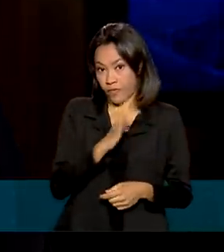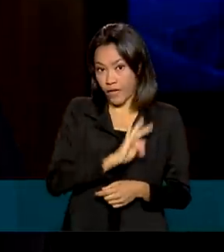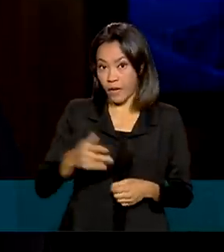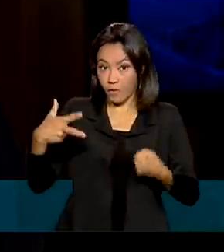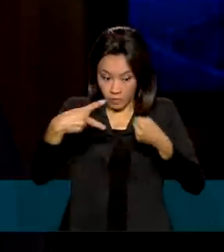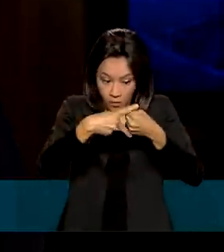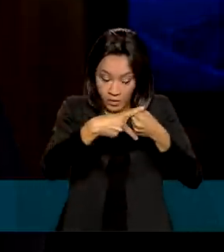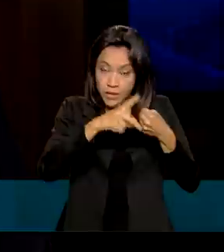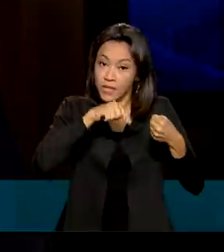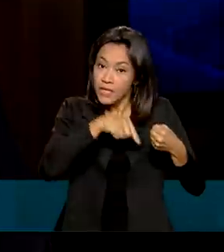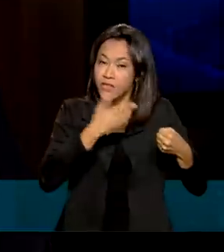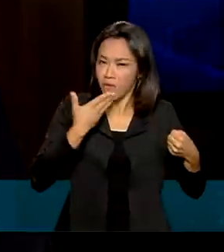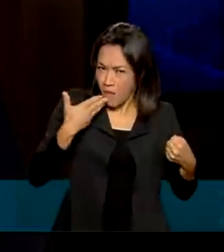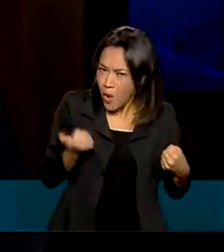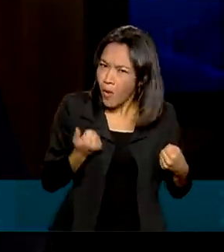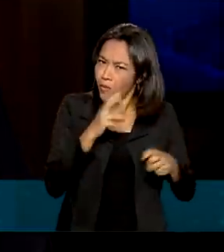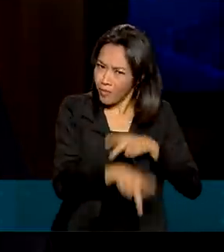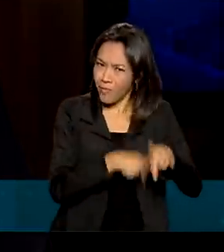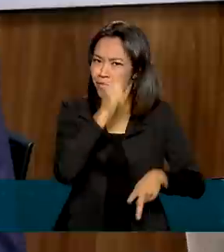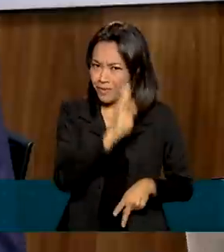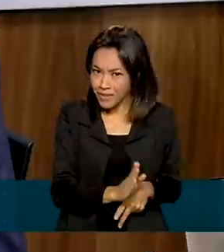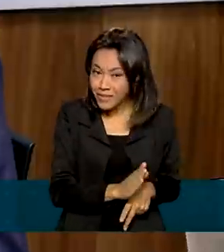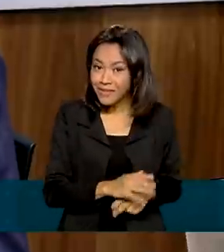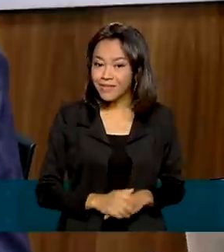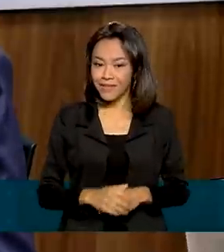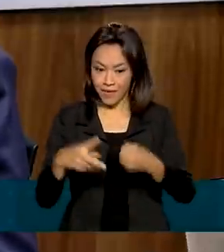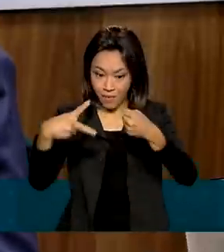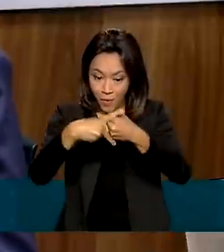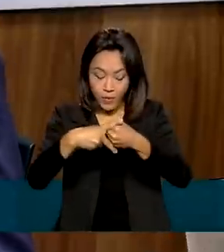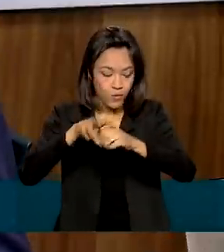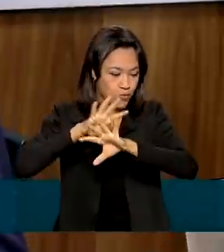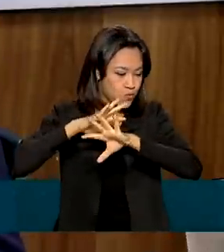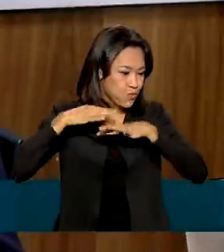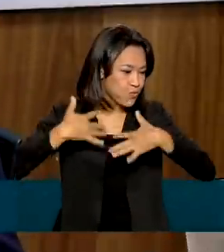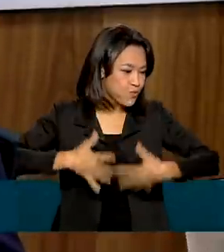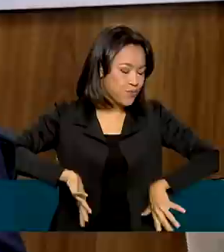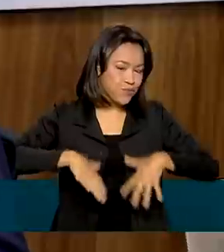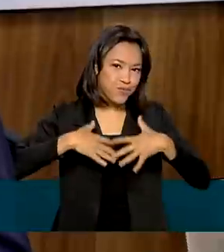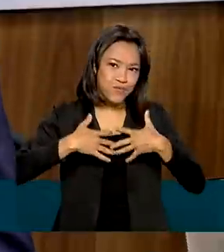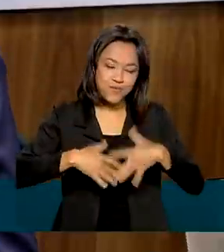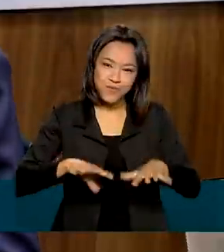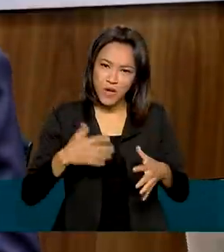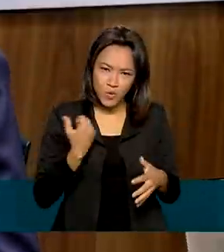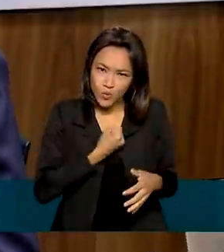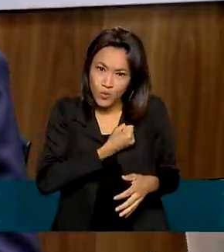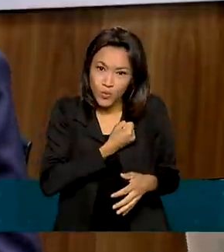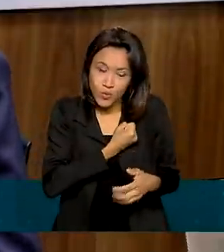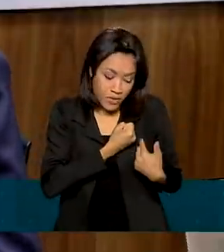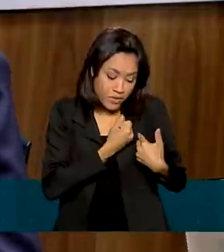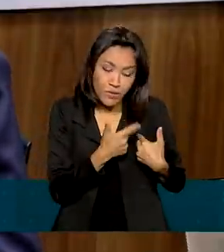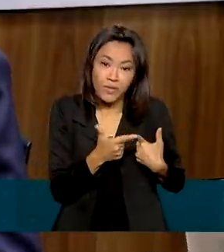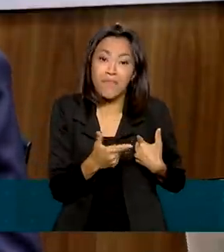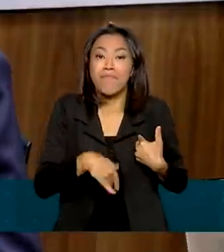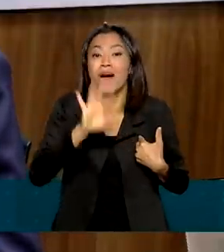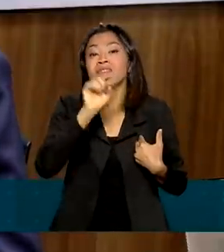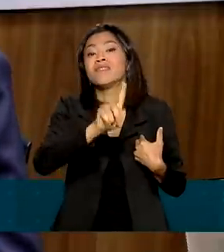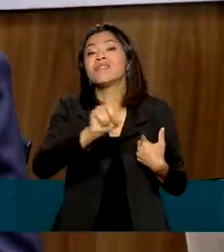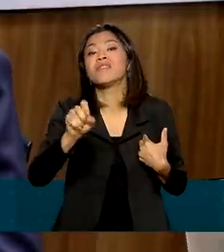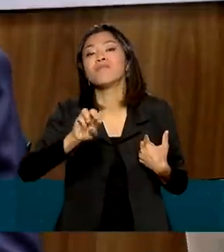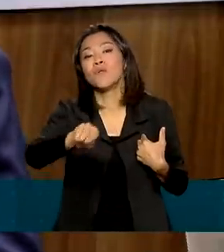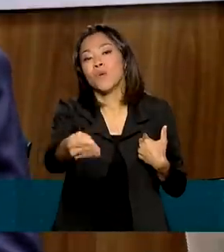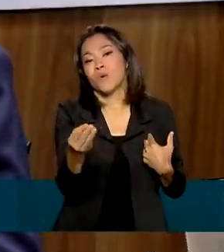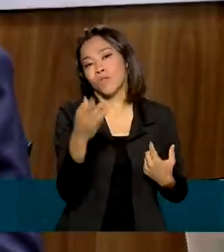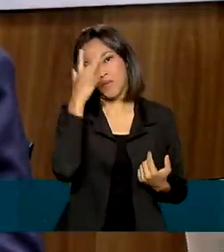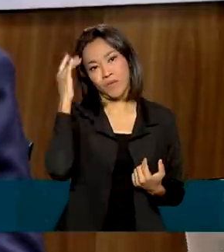que isso trouxe melhorias de vida para o povo brasileiro revolução e não ter os números daqui mas tem mais 100 milhões de pessoas